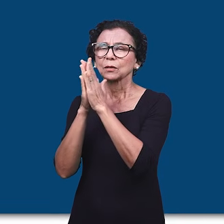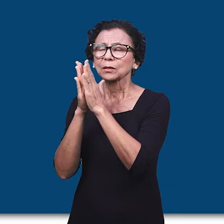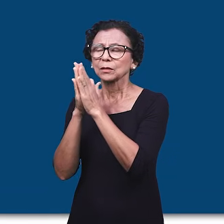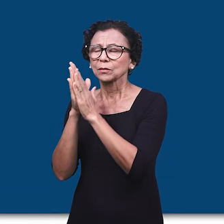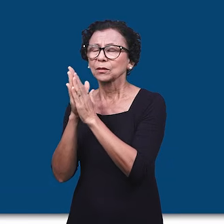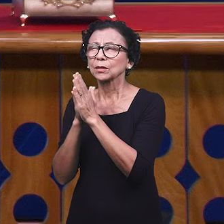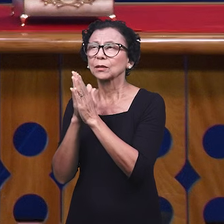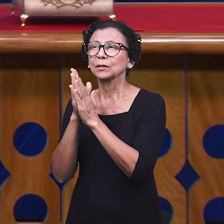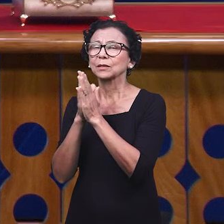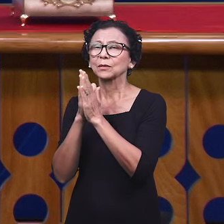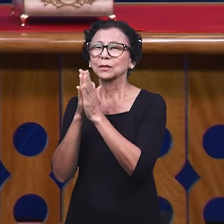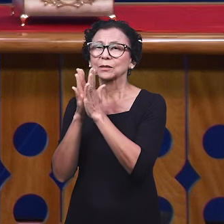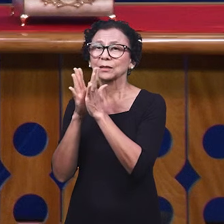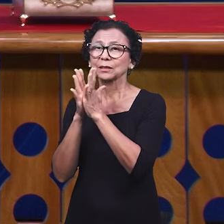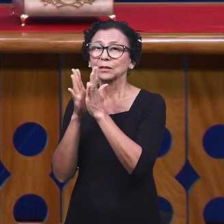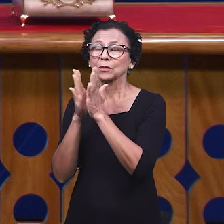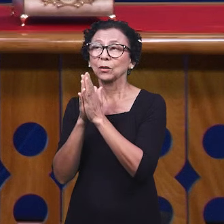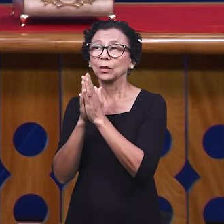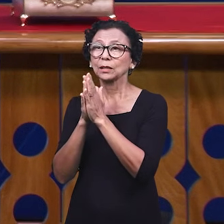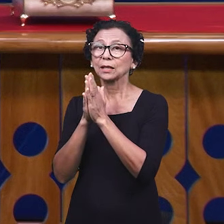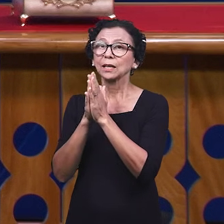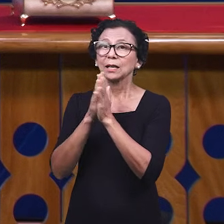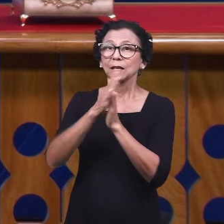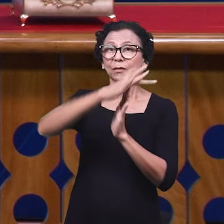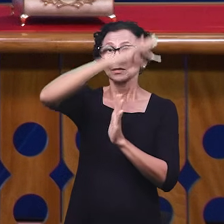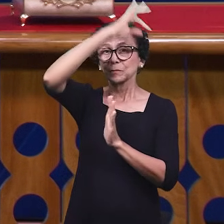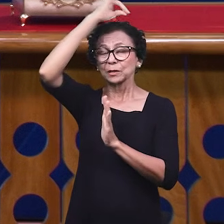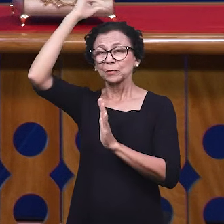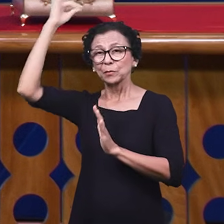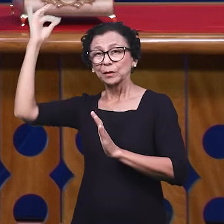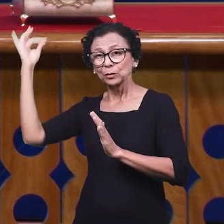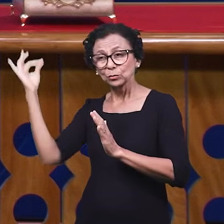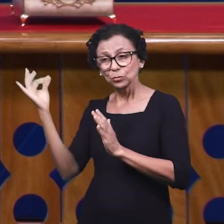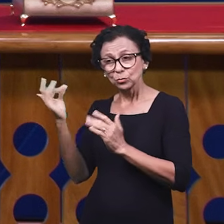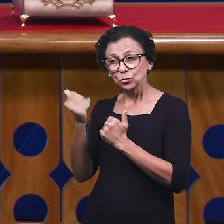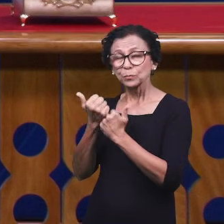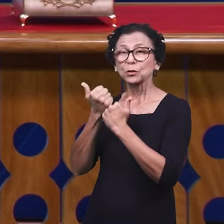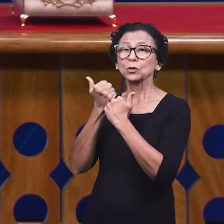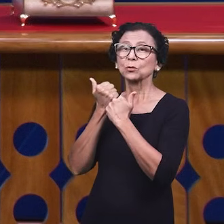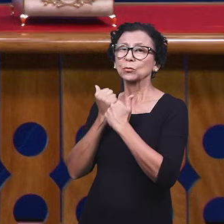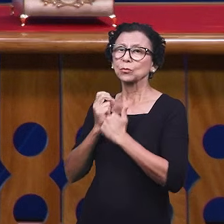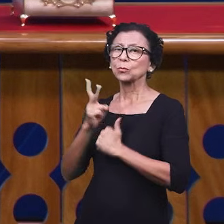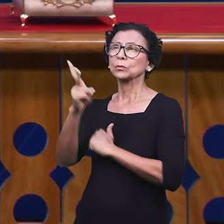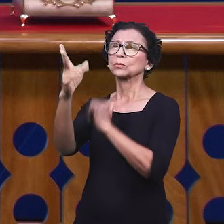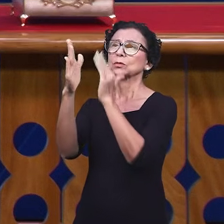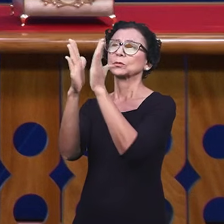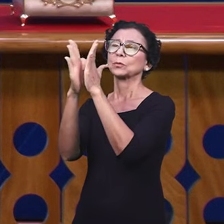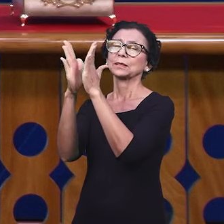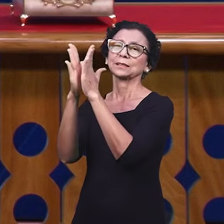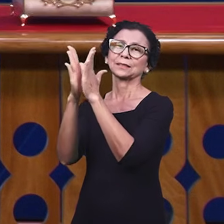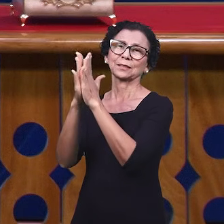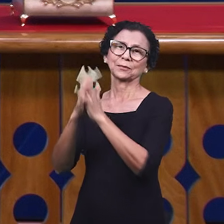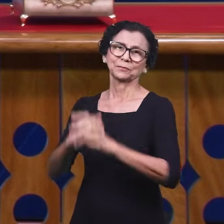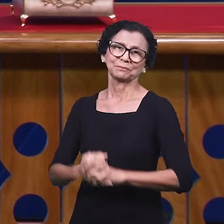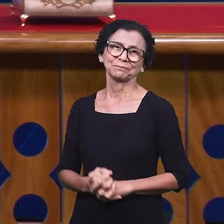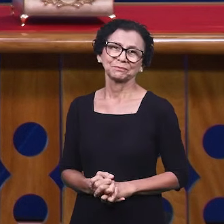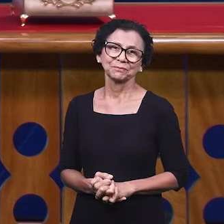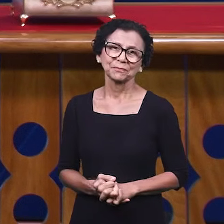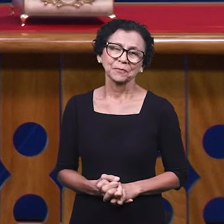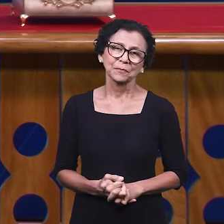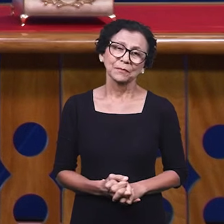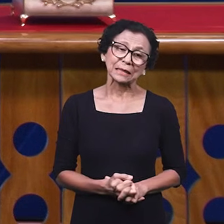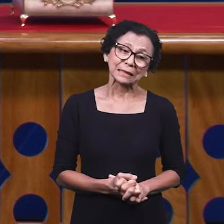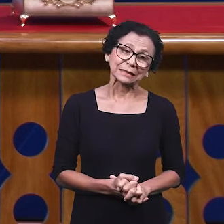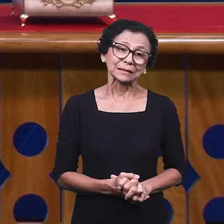ele intercede por você com gemidos inexprimíveis, quer dizer, que não se pode expressar, né? Tem situações